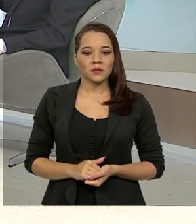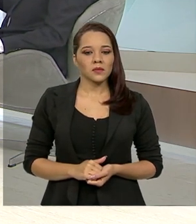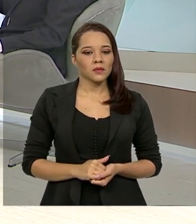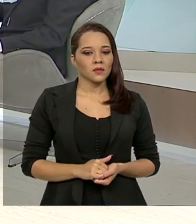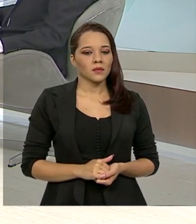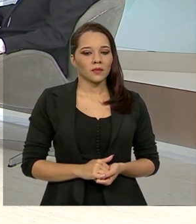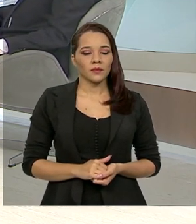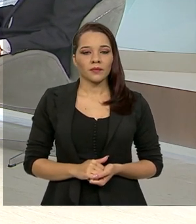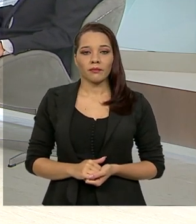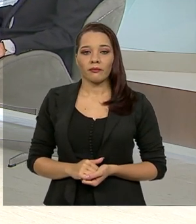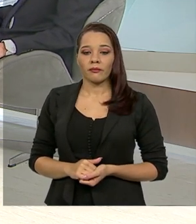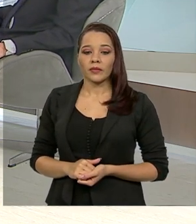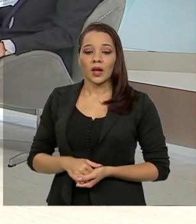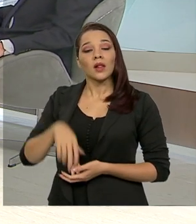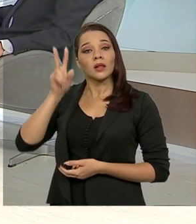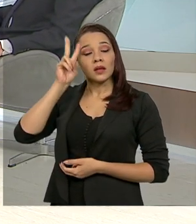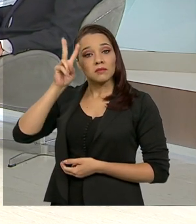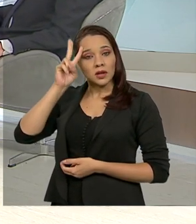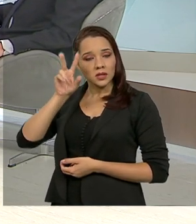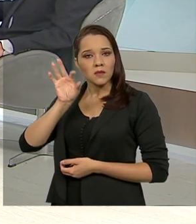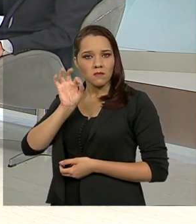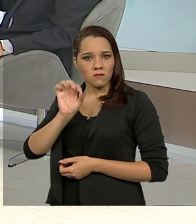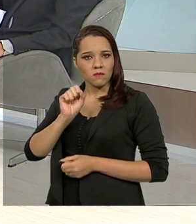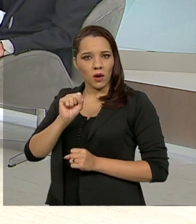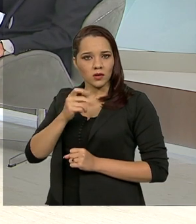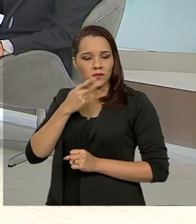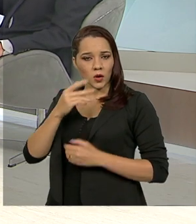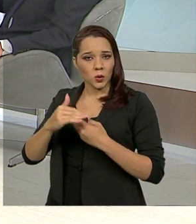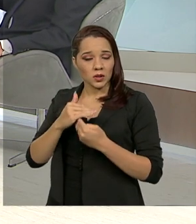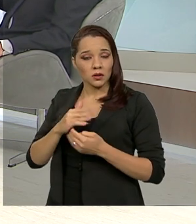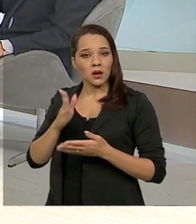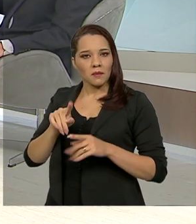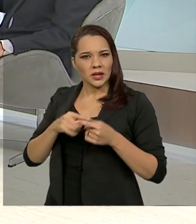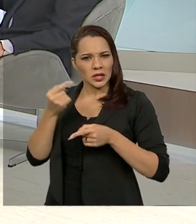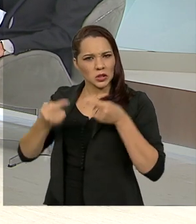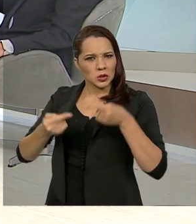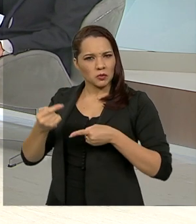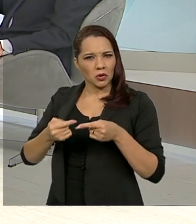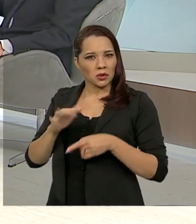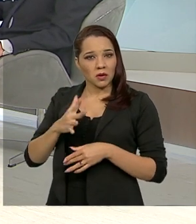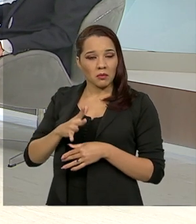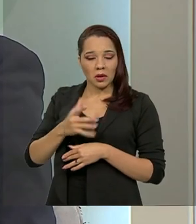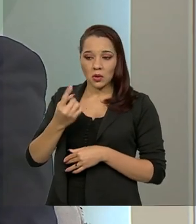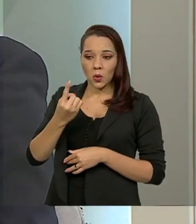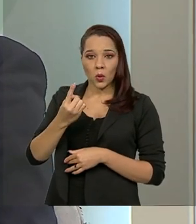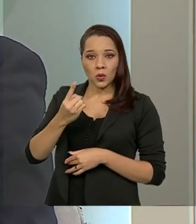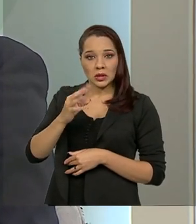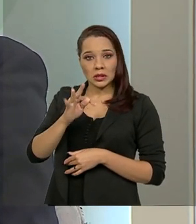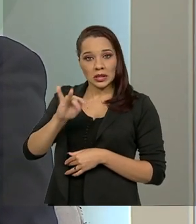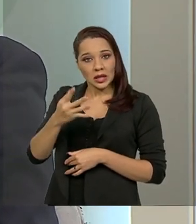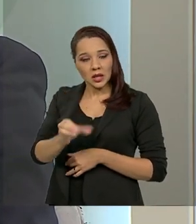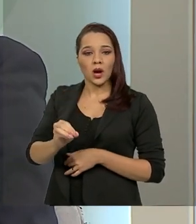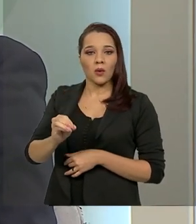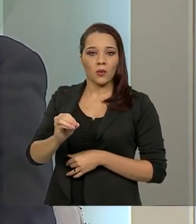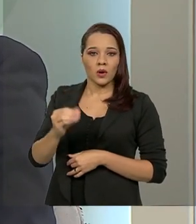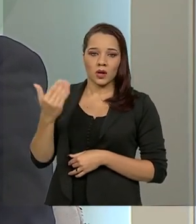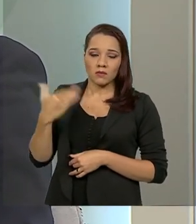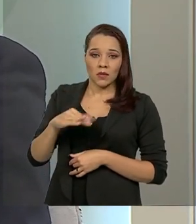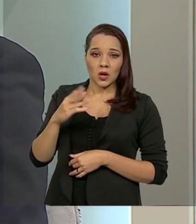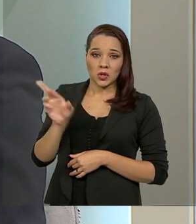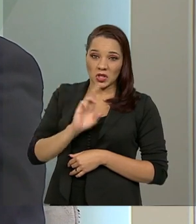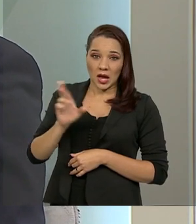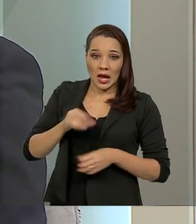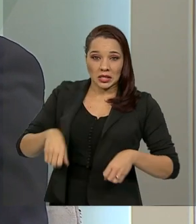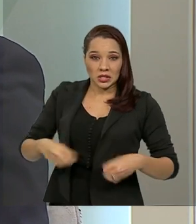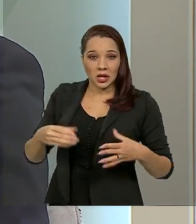Lembrando, até o professor pode me corrigir, que essa disputa judicial gira em torno de R$1,5 trilhão no Brasil hoje, se eu não me